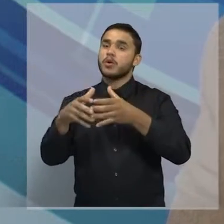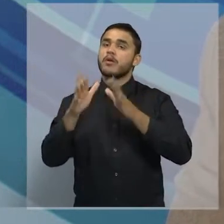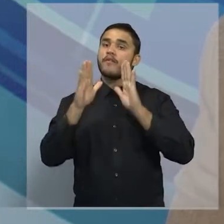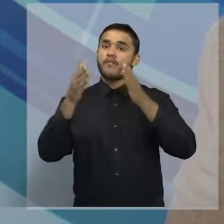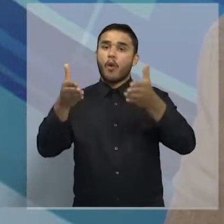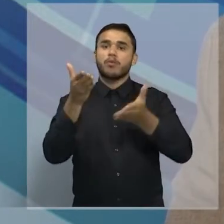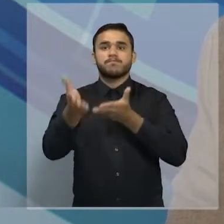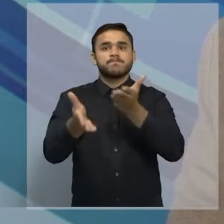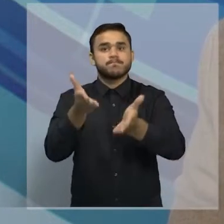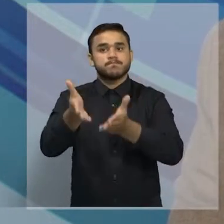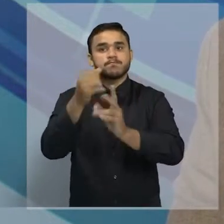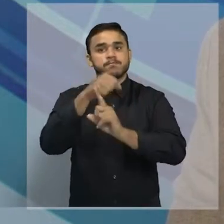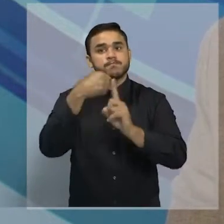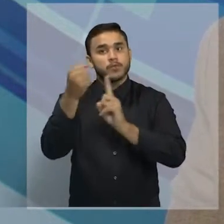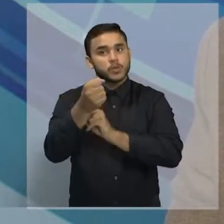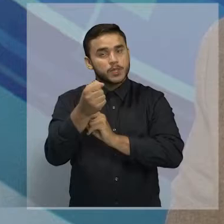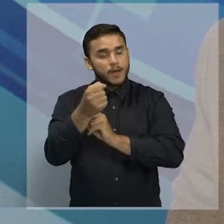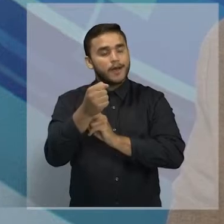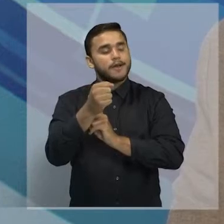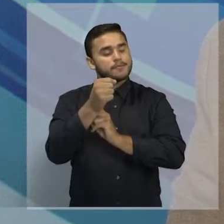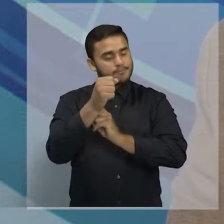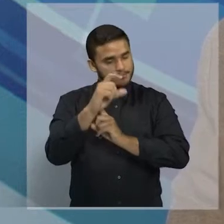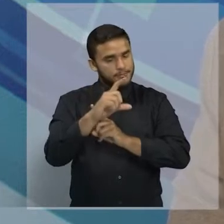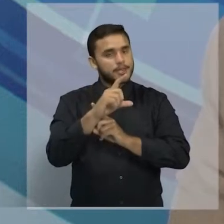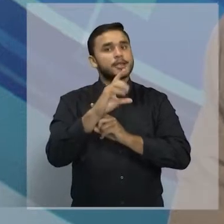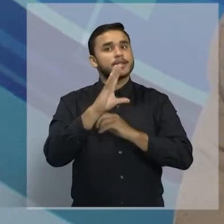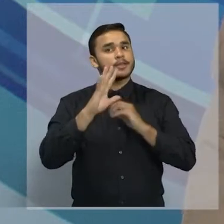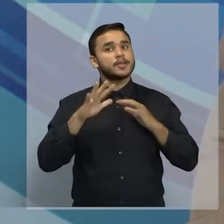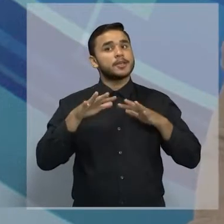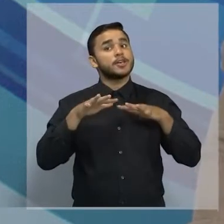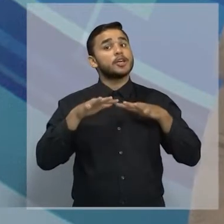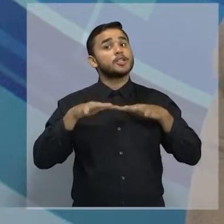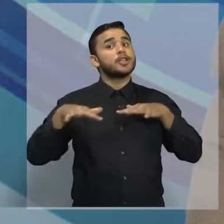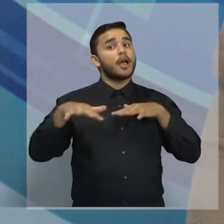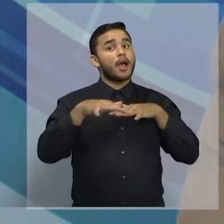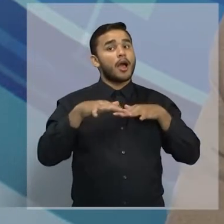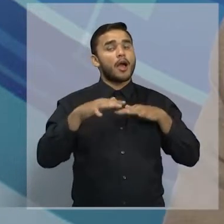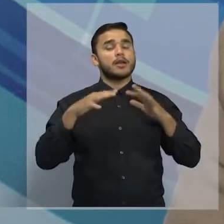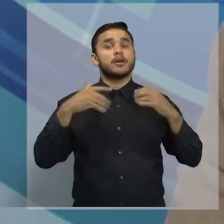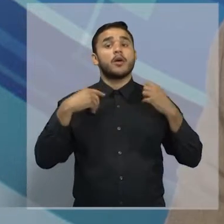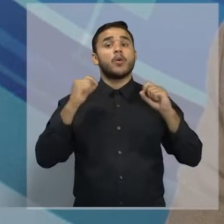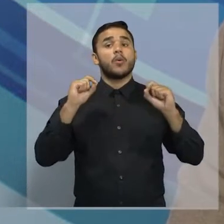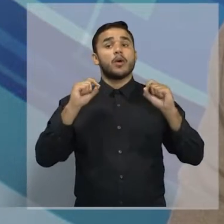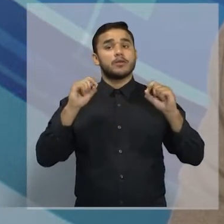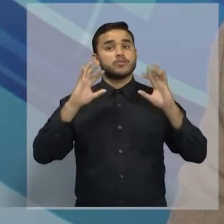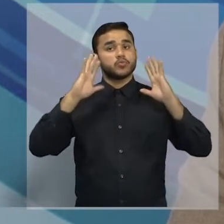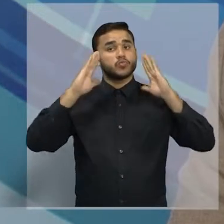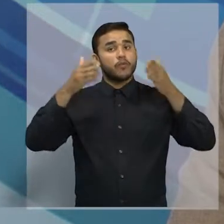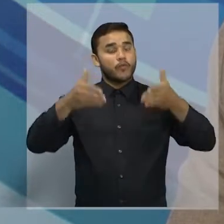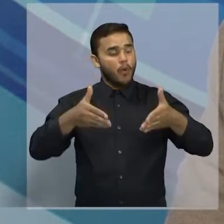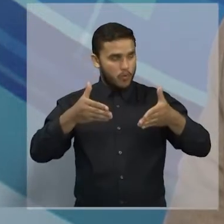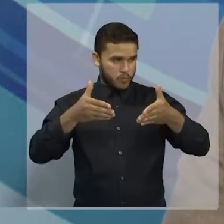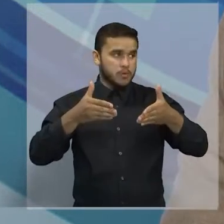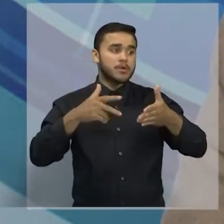a questão assistencial, a questão de combate à pobreza é uma angulação do problema, tá certo?